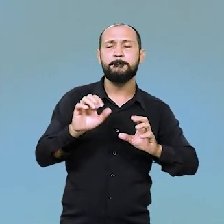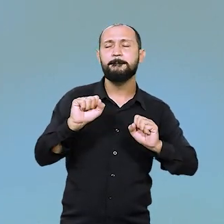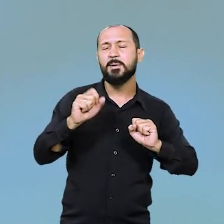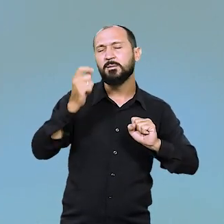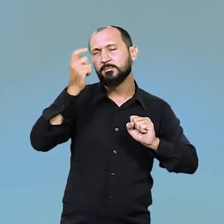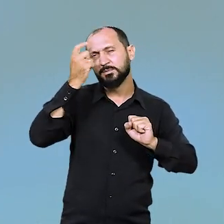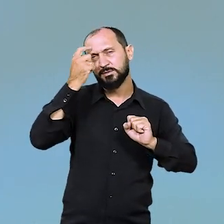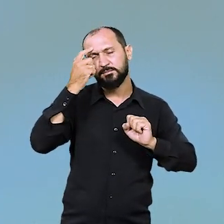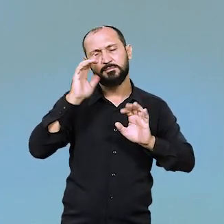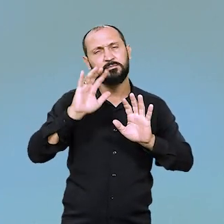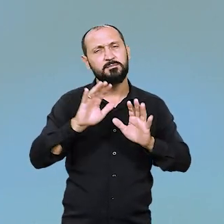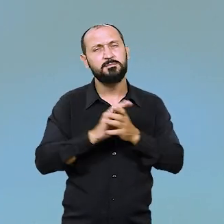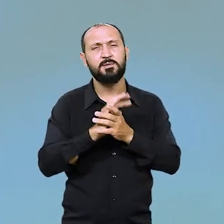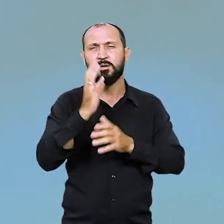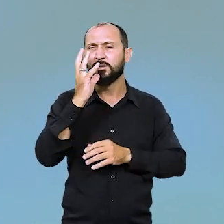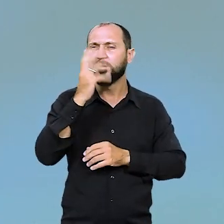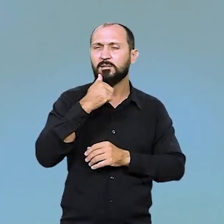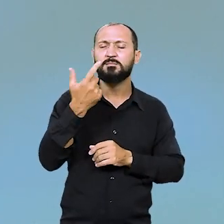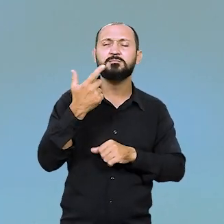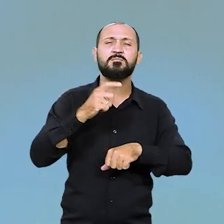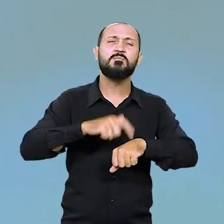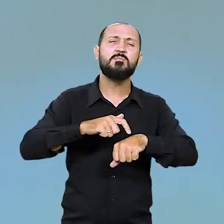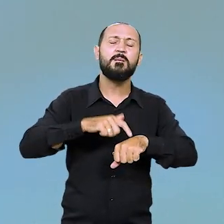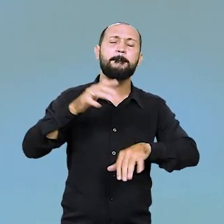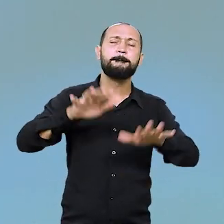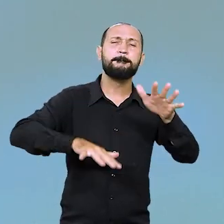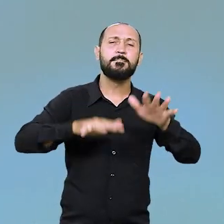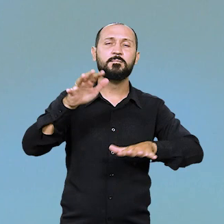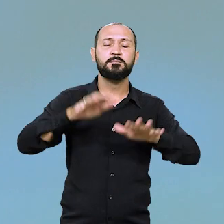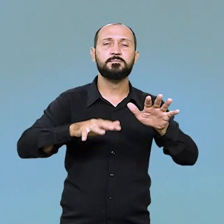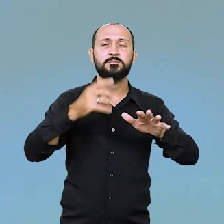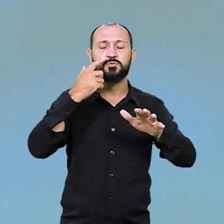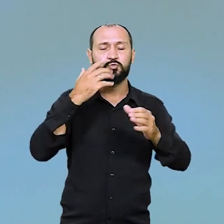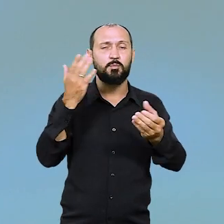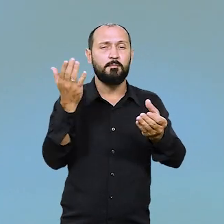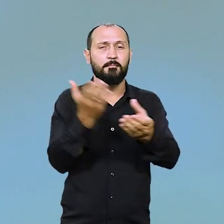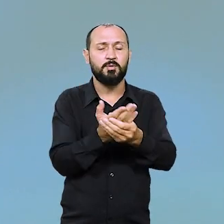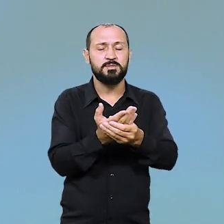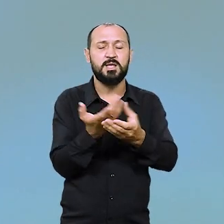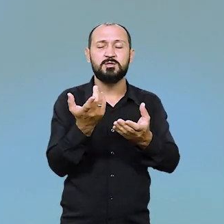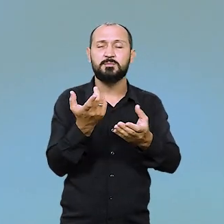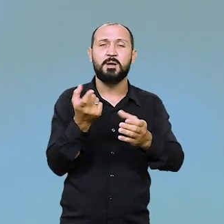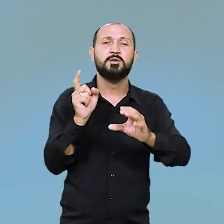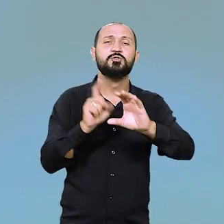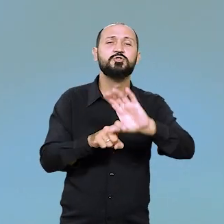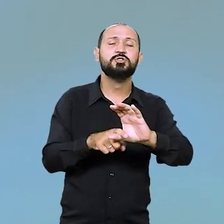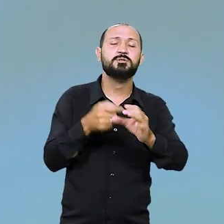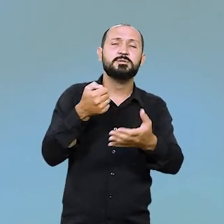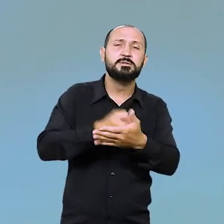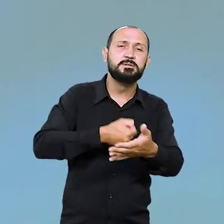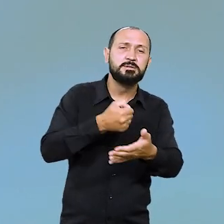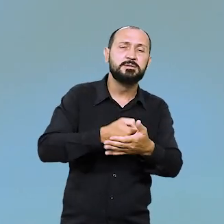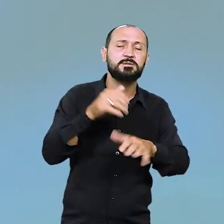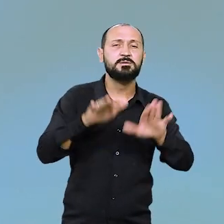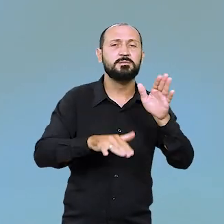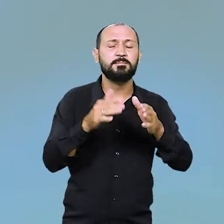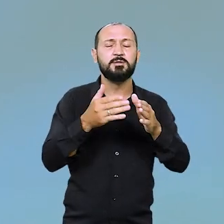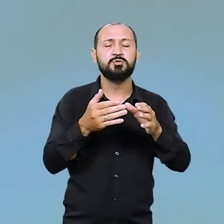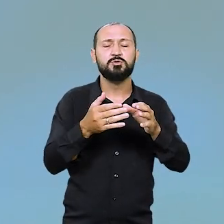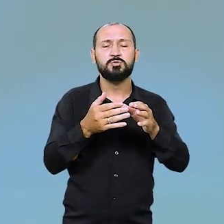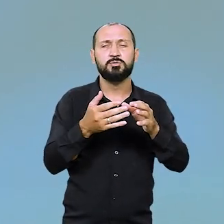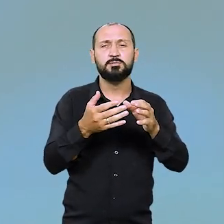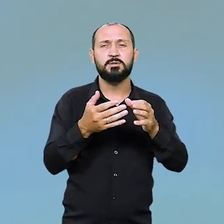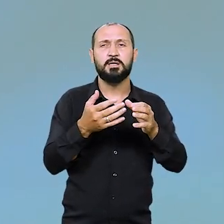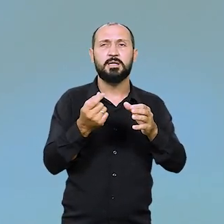né, pode se perguntar, isso demora muito? Qual é o tempo médio de duração de um processo de execução? Isso vai variar